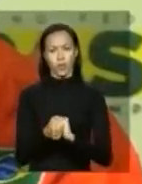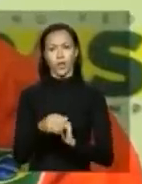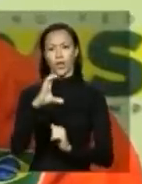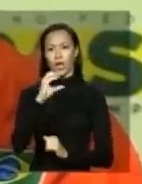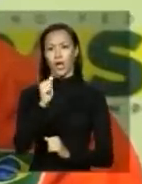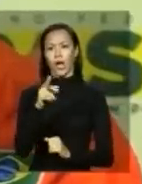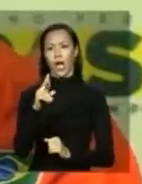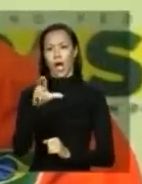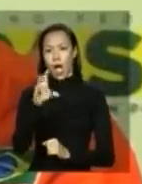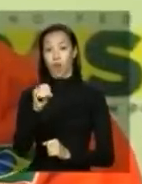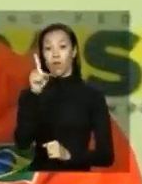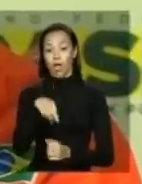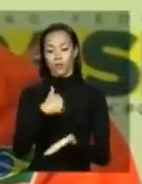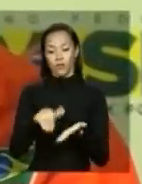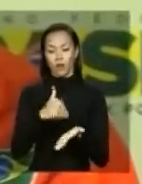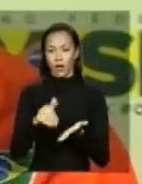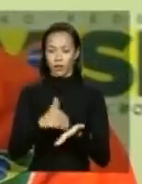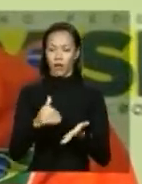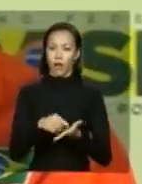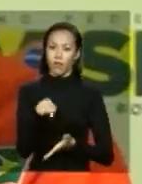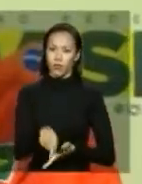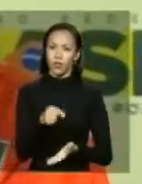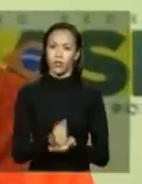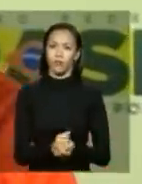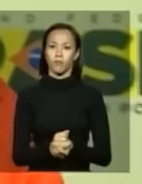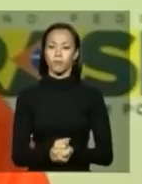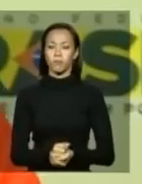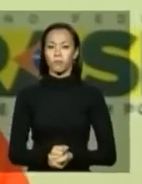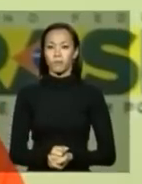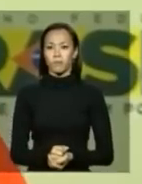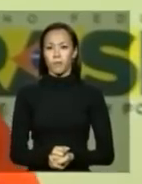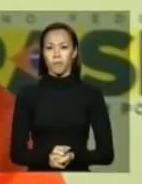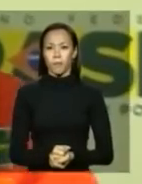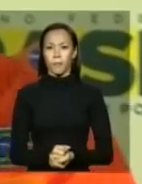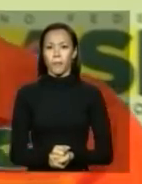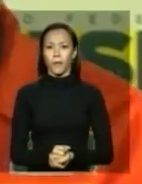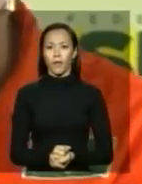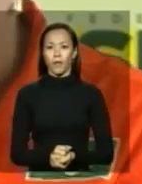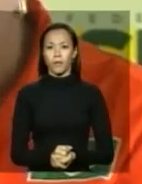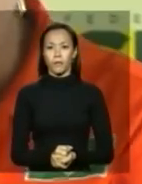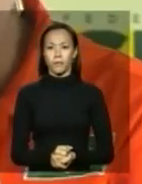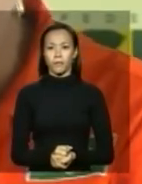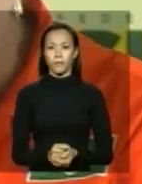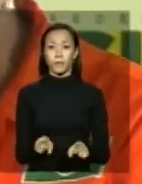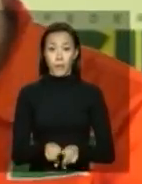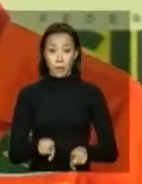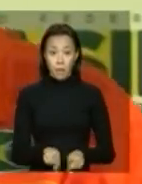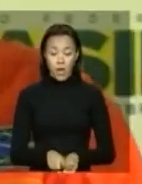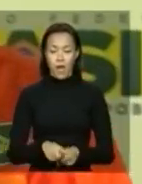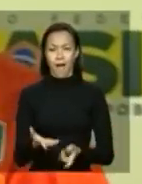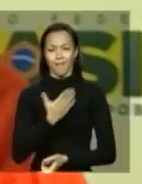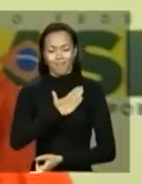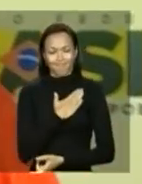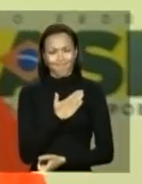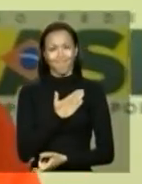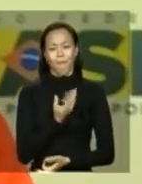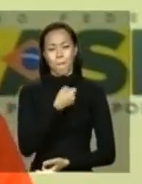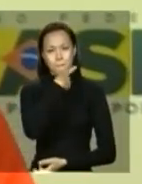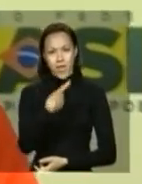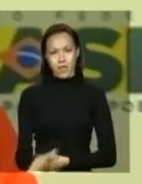Costa, secretário estadual da Indústria Naval e Portuária. A querida presidente